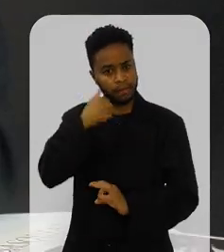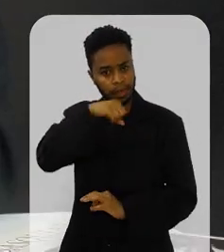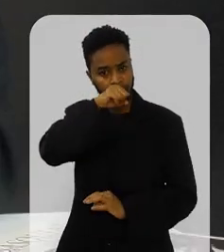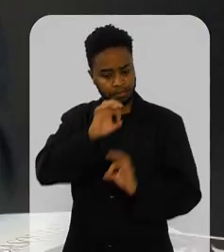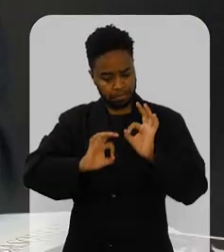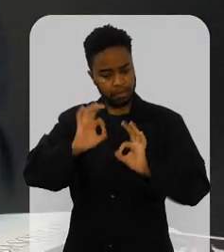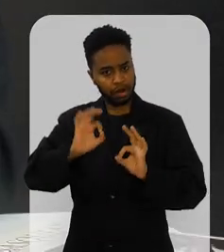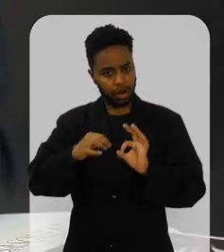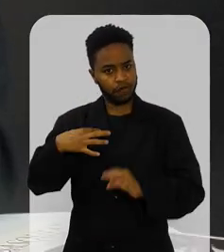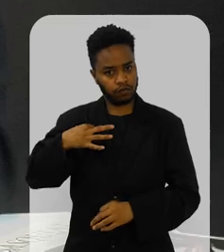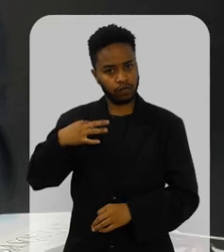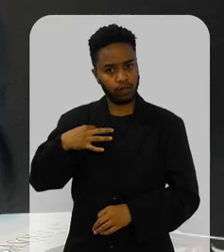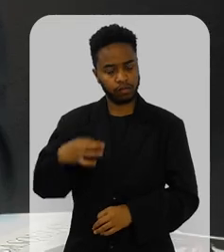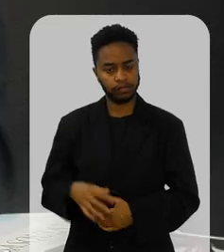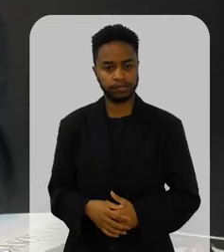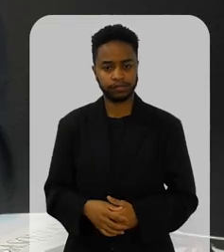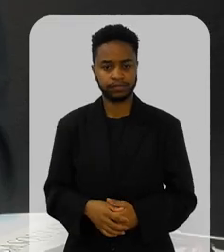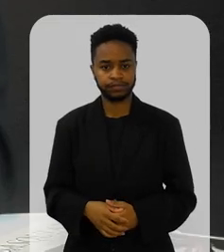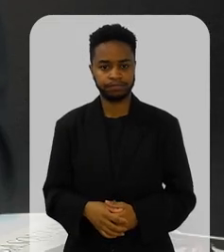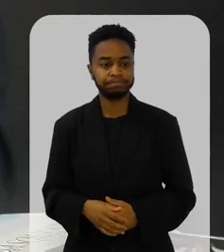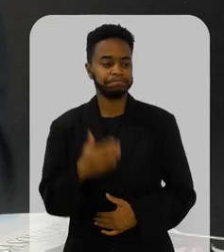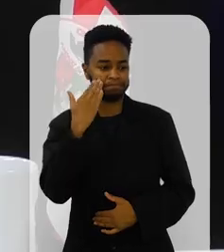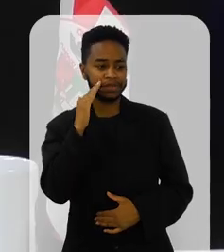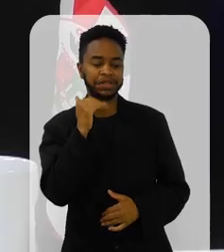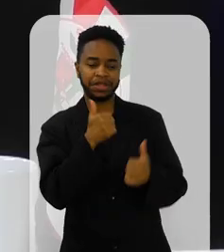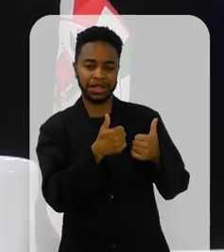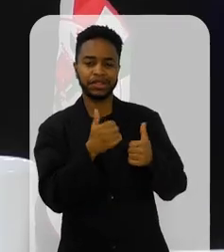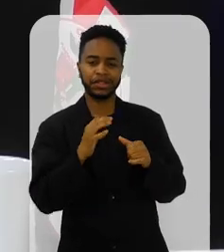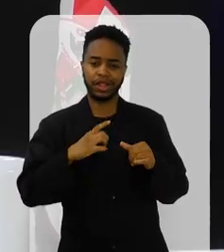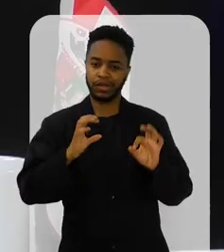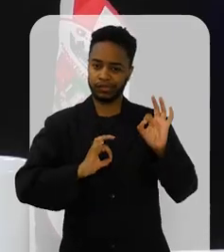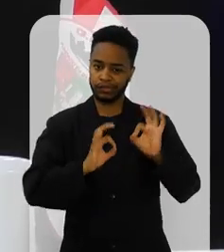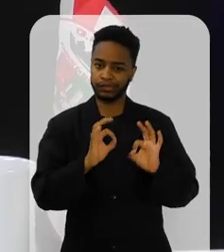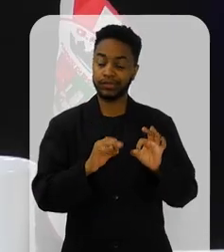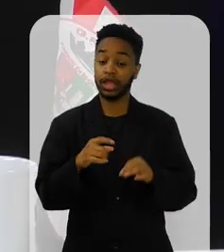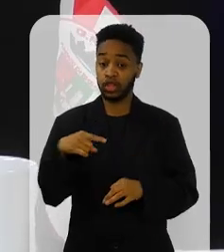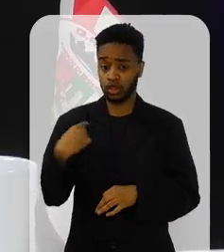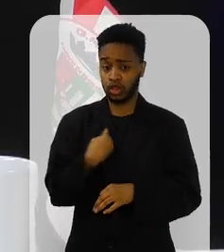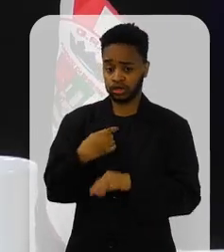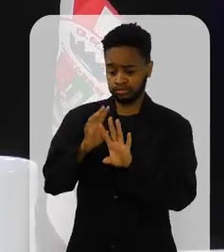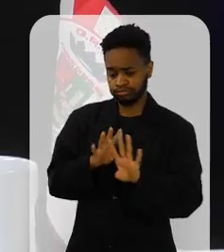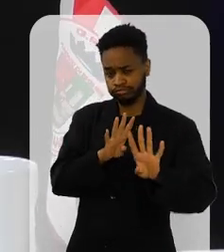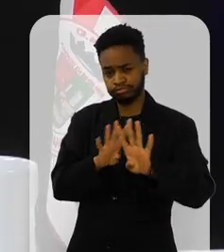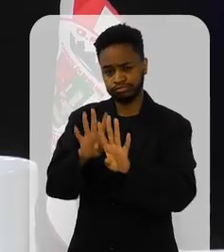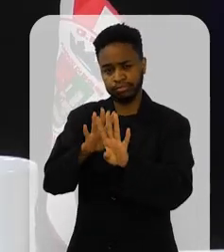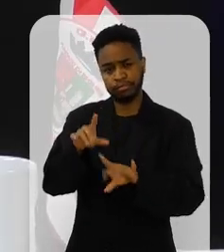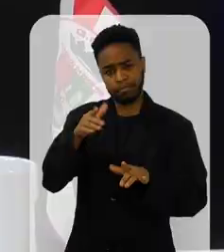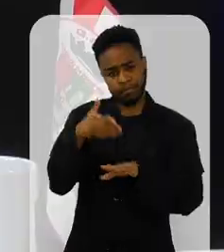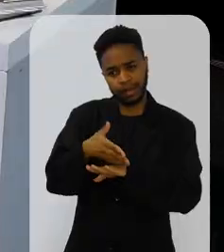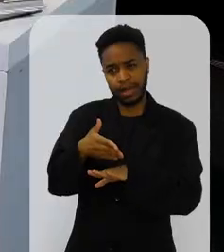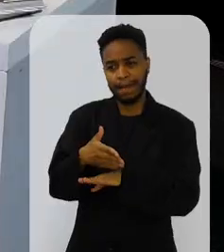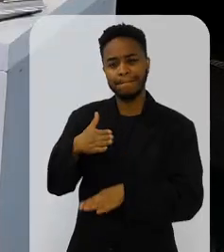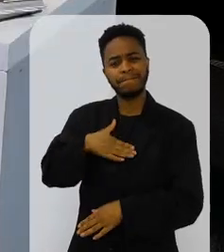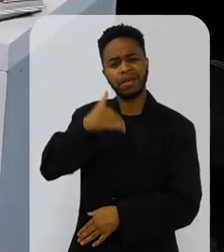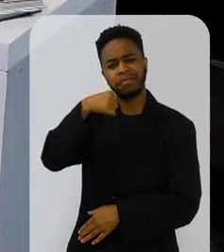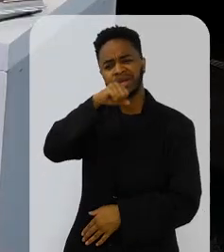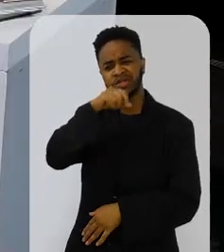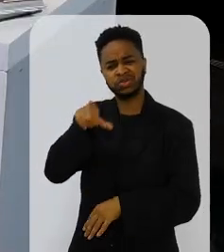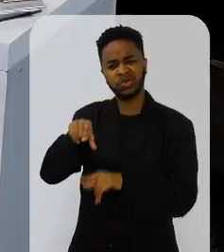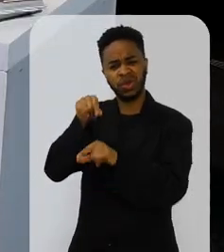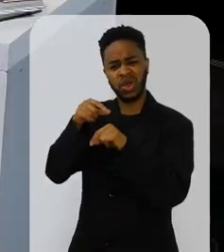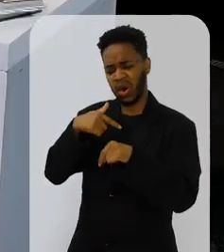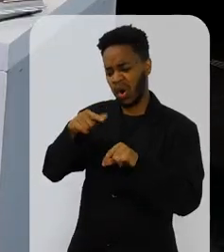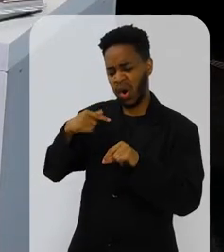fantasiava a gente. Eu também já desfilei, né? Muito fantasiado. Nós íamos para o desfile fantasiado. Minha mãe escolhia umas fantasias ali.